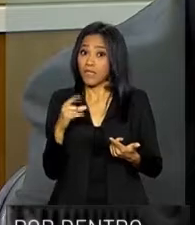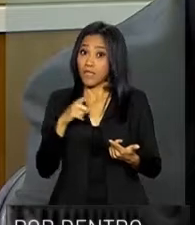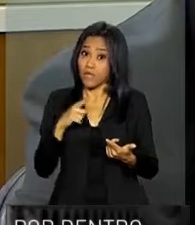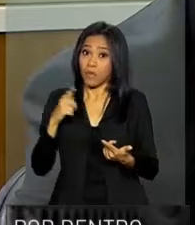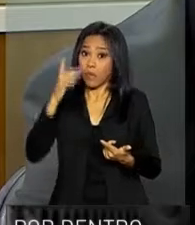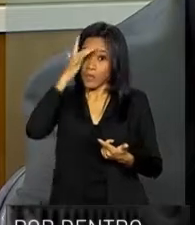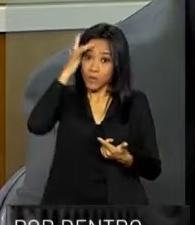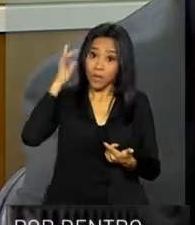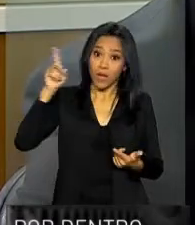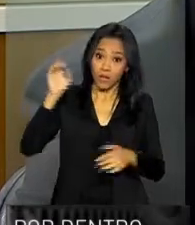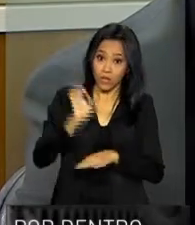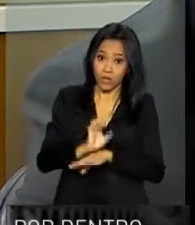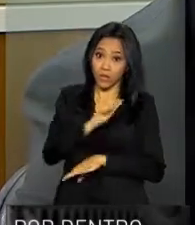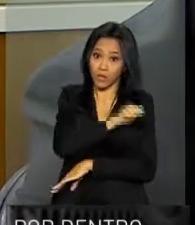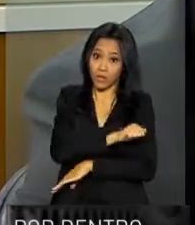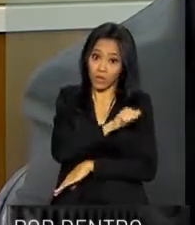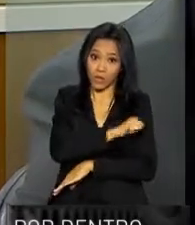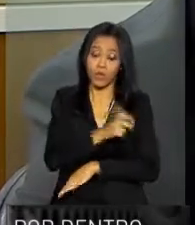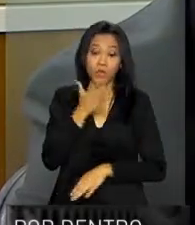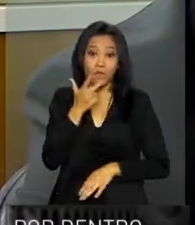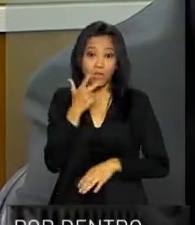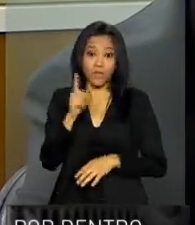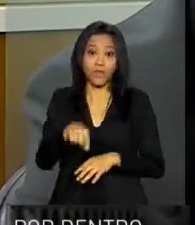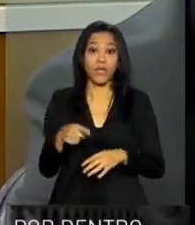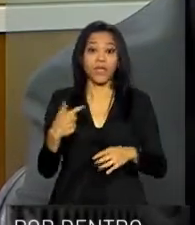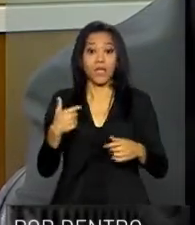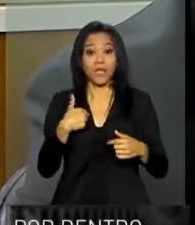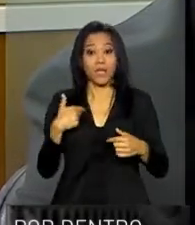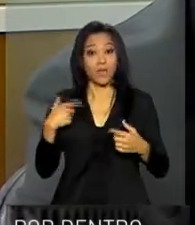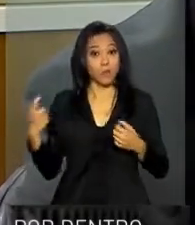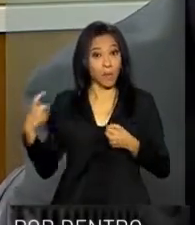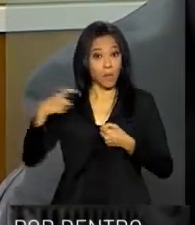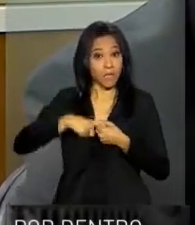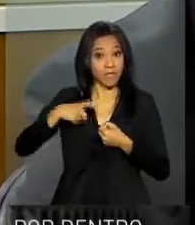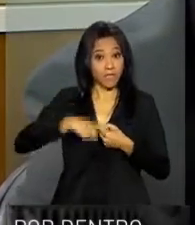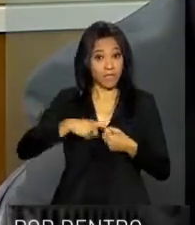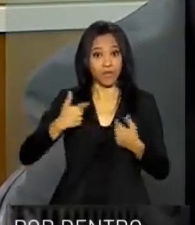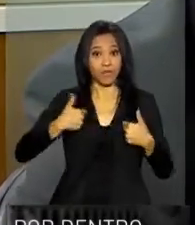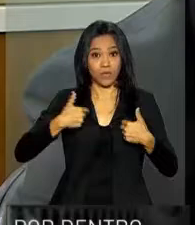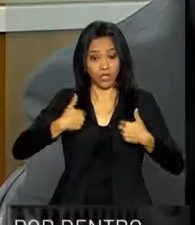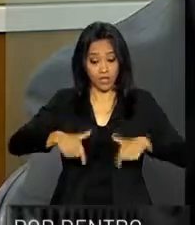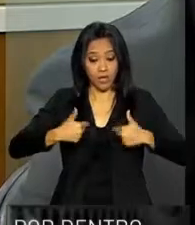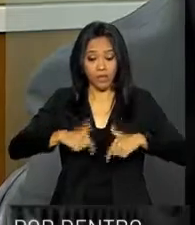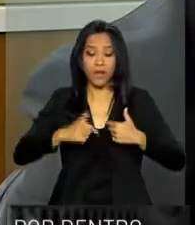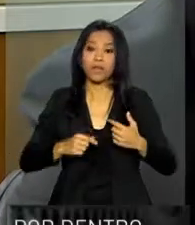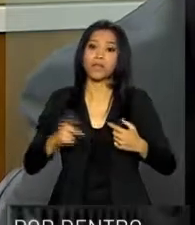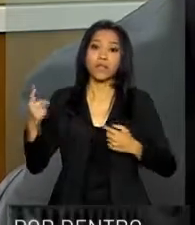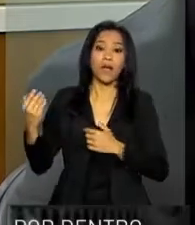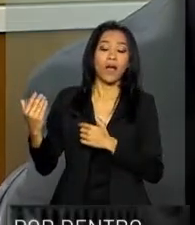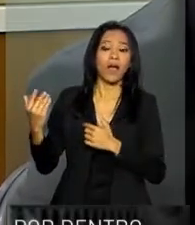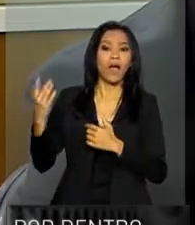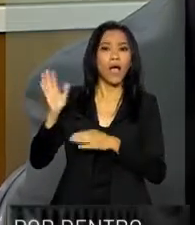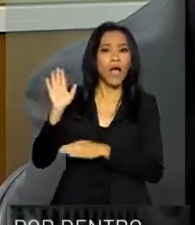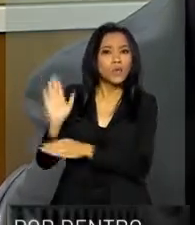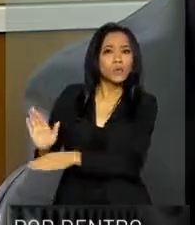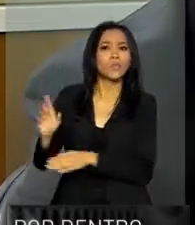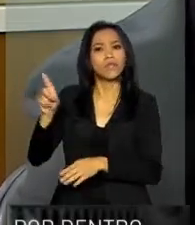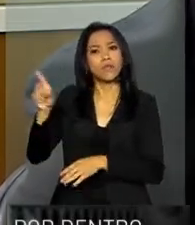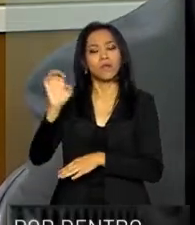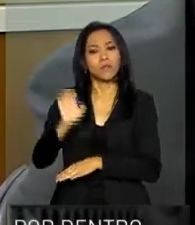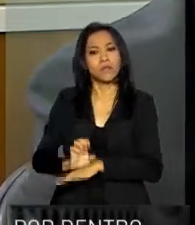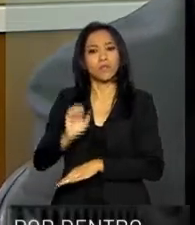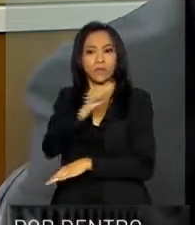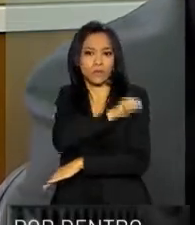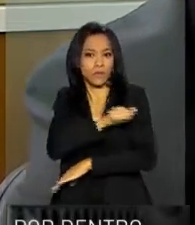janeiro e aqui eu falo porque somos parceiros dos cariocas em todos esses trabalhos que está ajudando a resistência do rio de janeiro